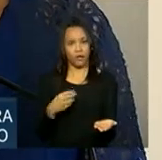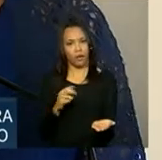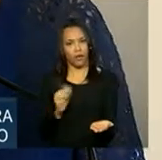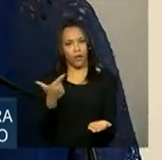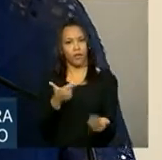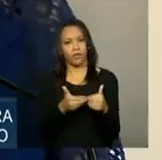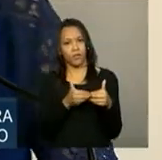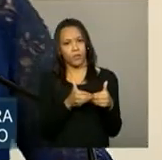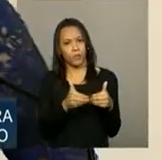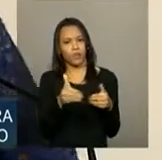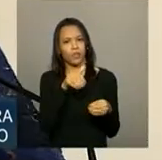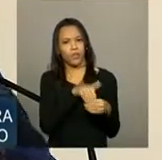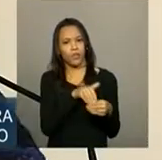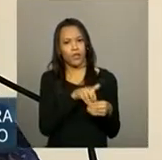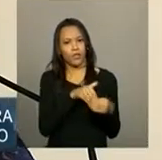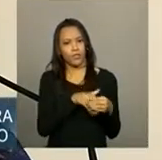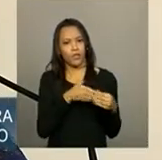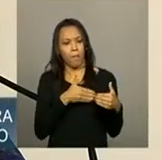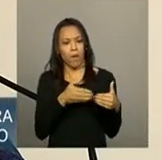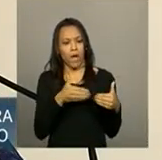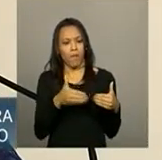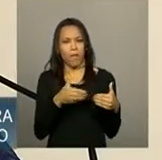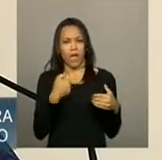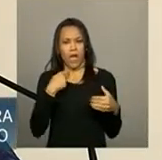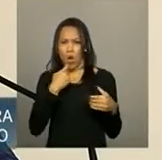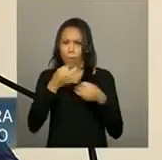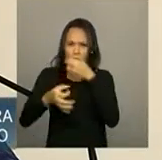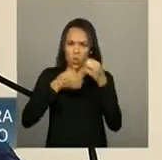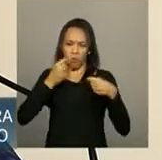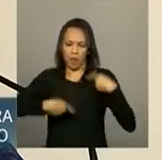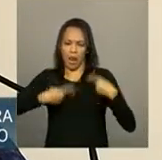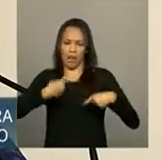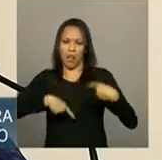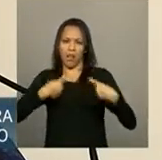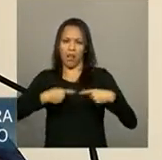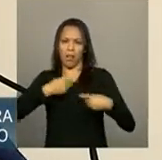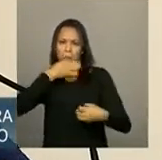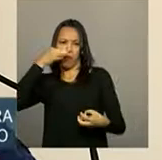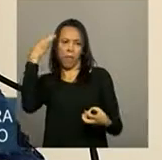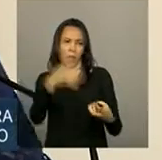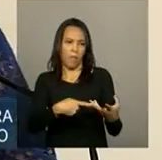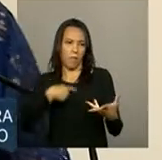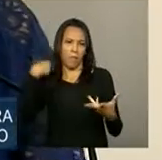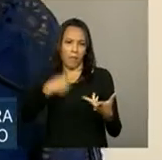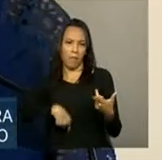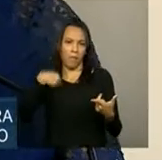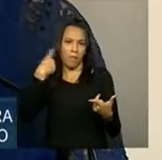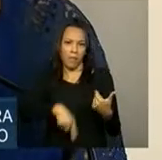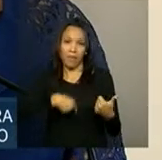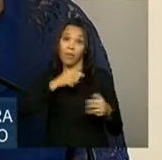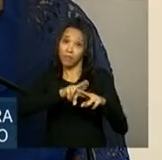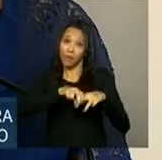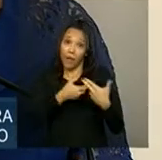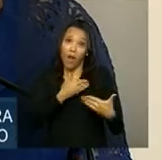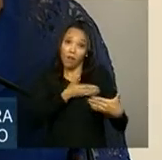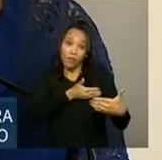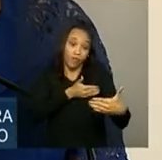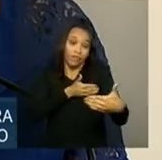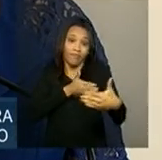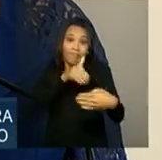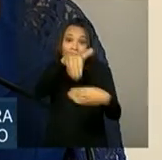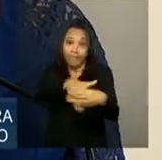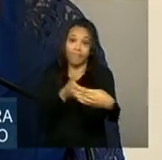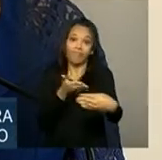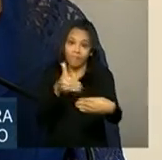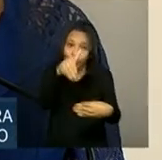a campanha é natural divergir é natural Criticar é natural disputar e mesmo